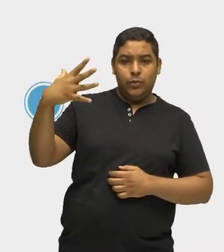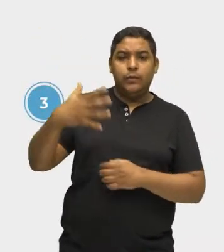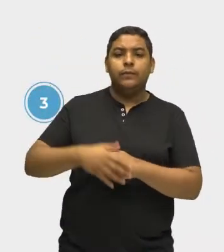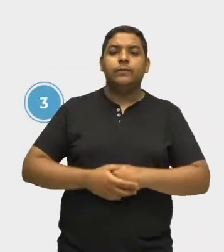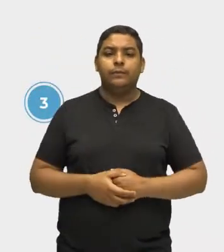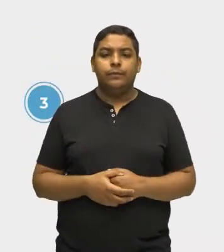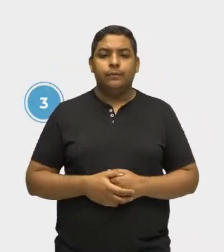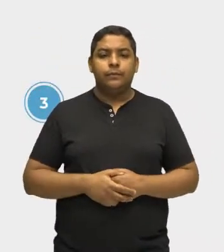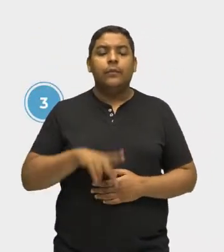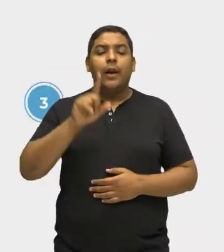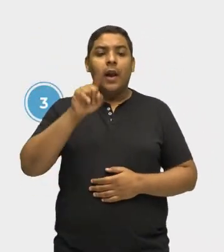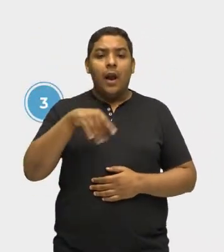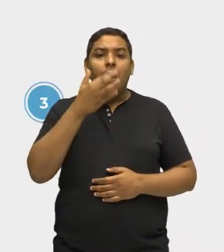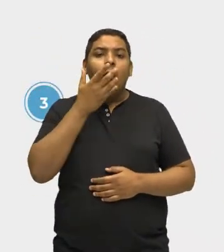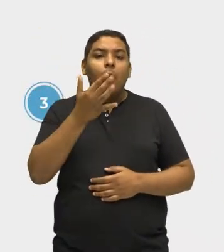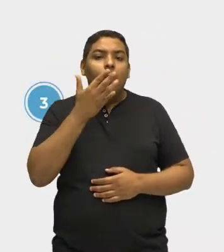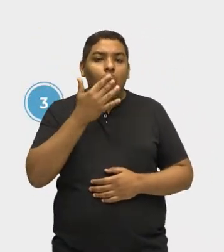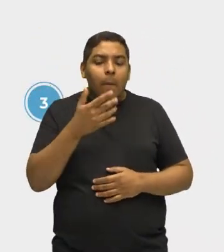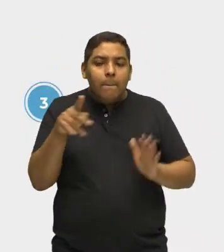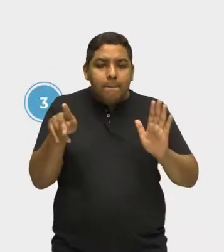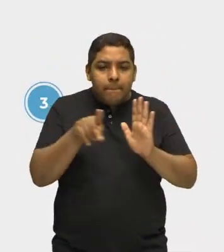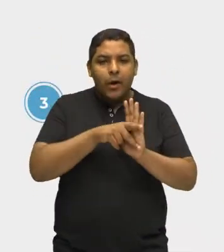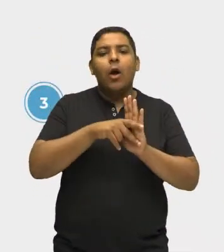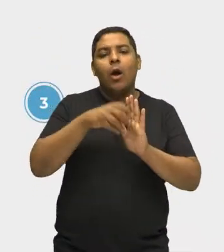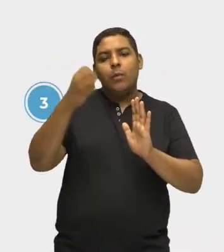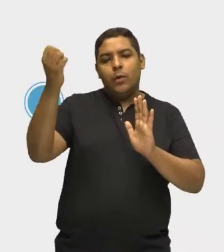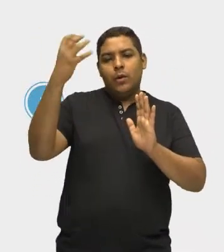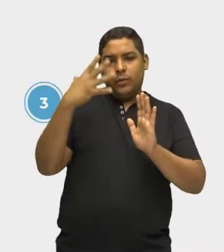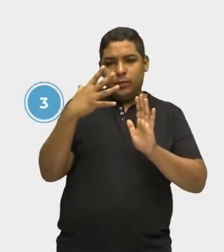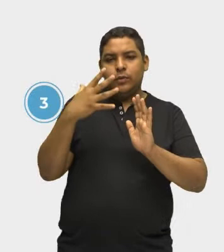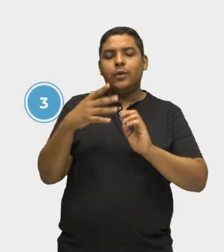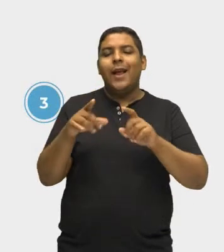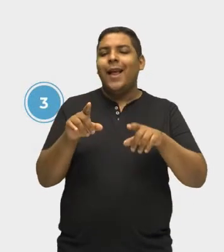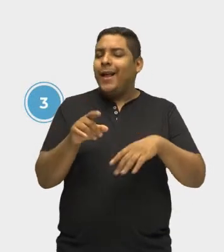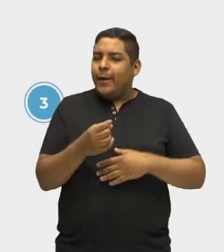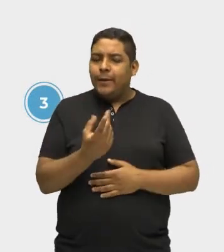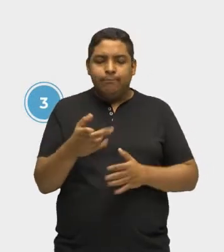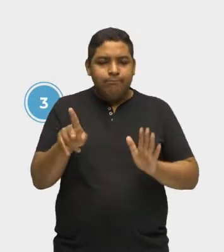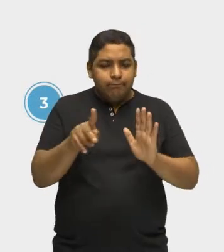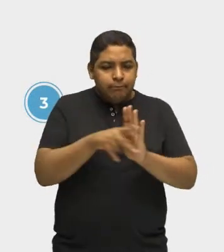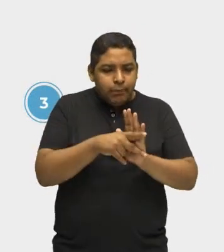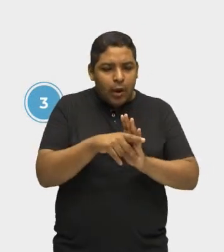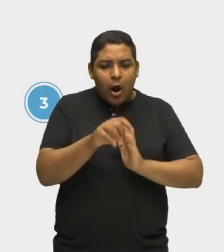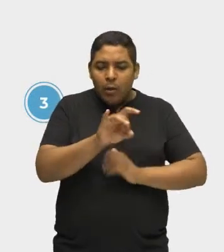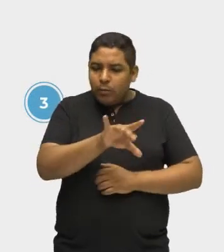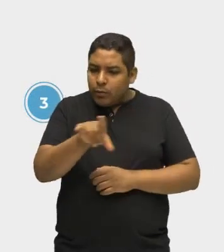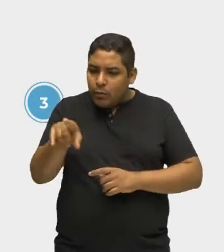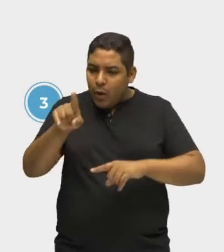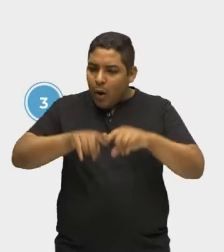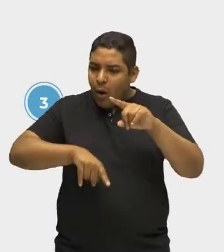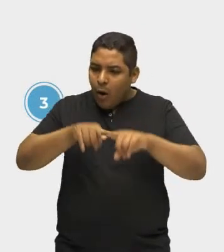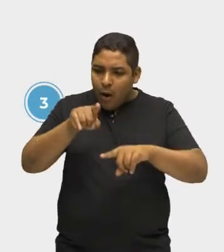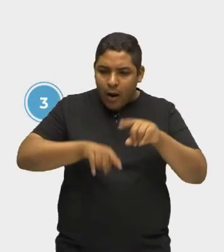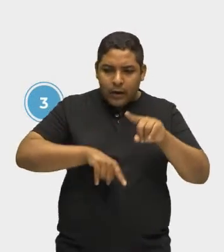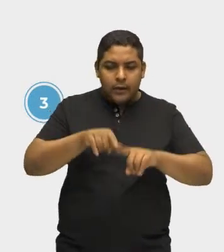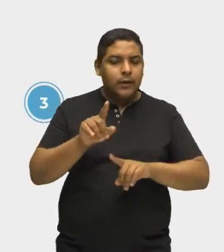uma propriedade da luz e não dos próprios objetos. Então, as